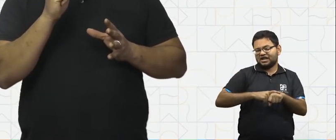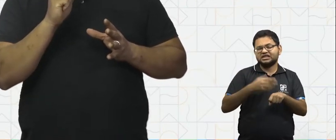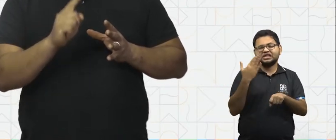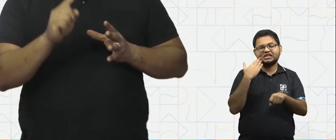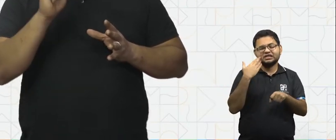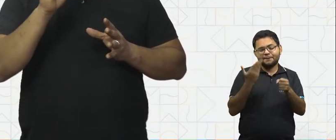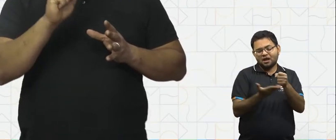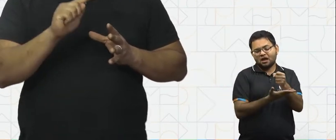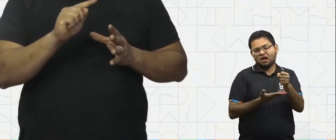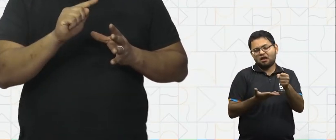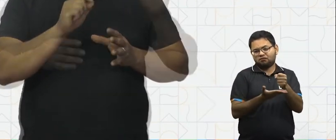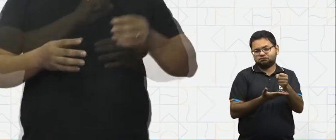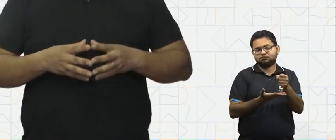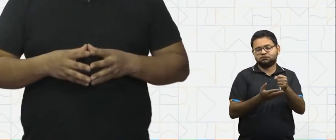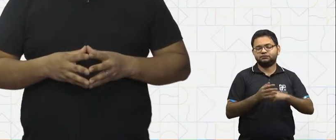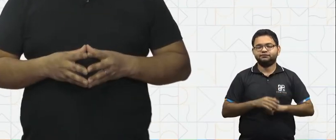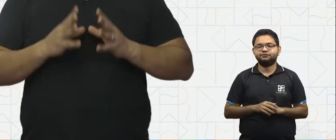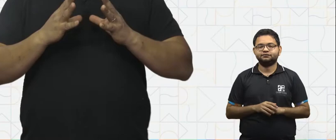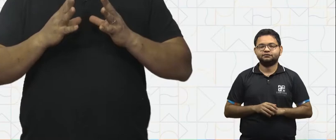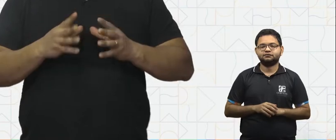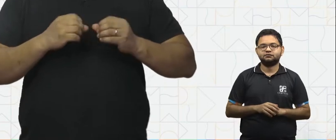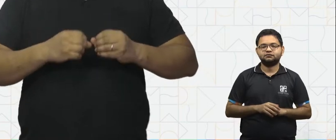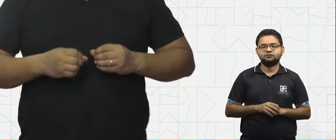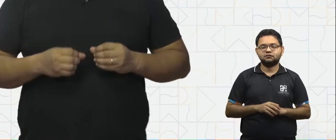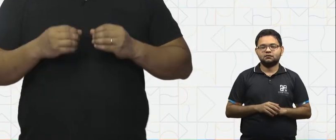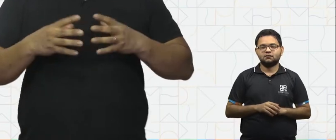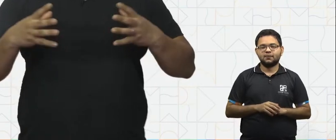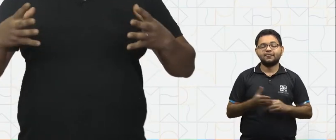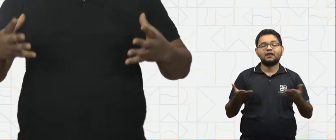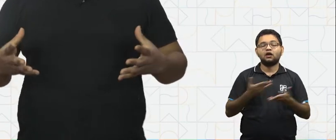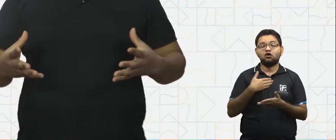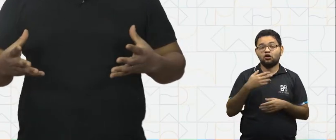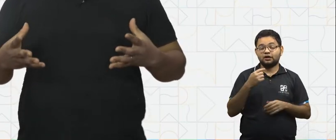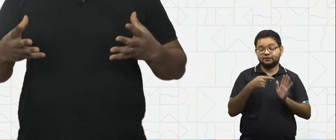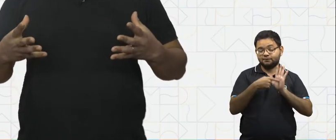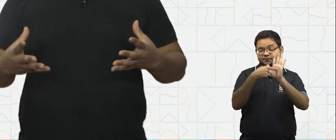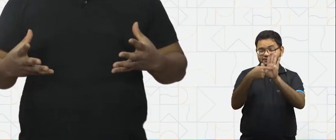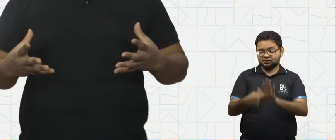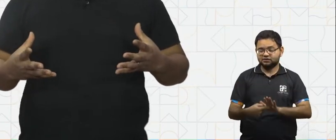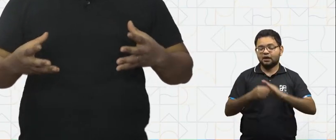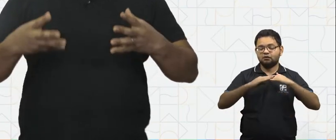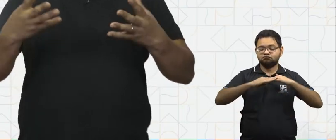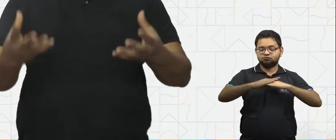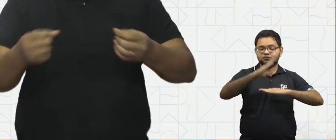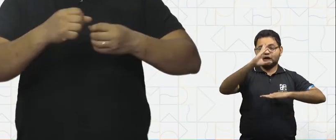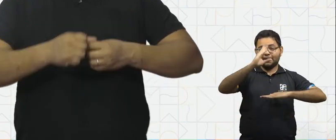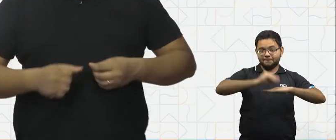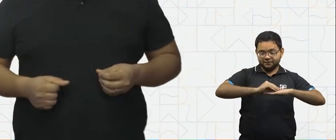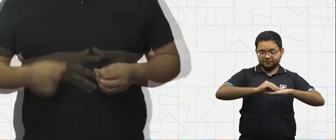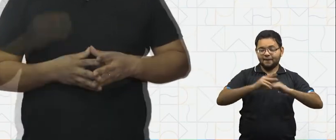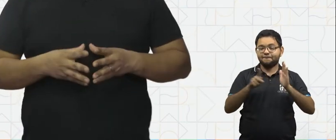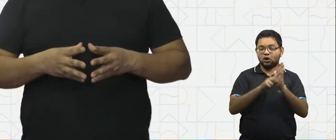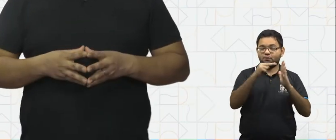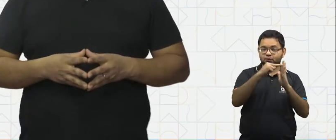para determinar o seu nome. Agora, vamos ver a planificação dos prismas e das pirâmides.